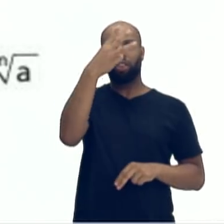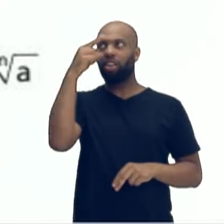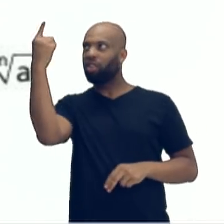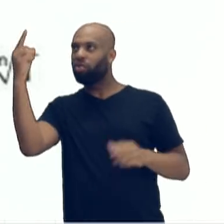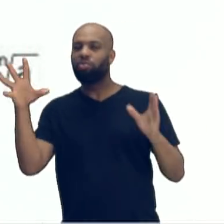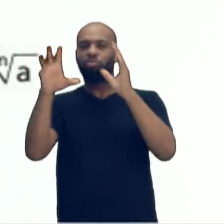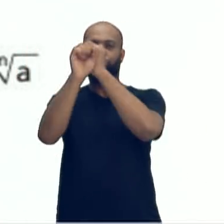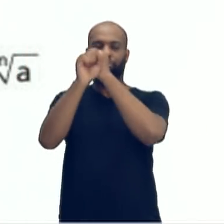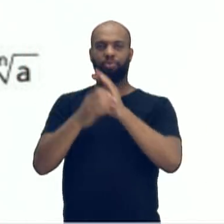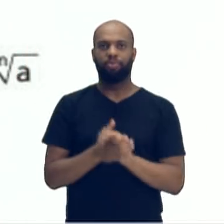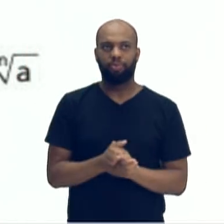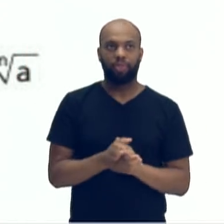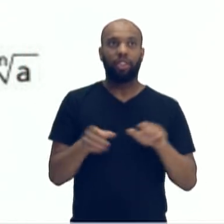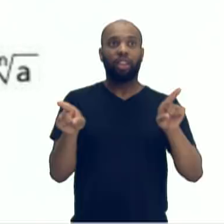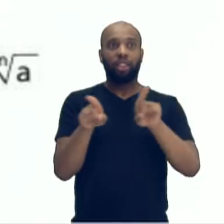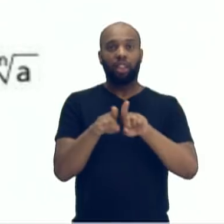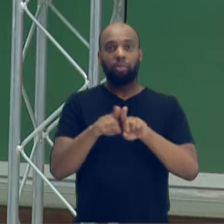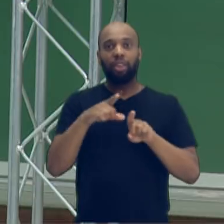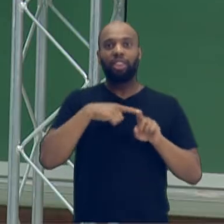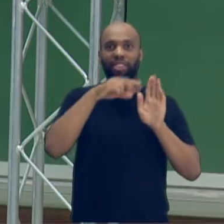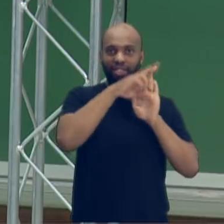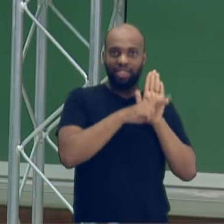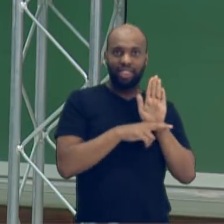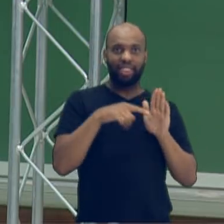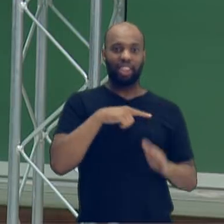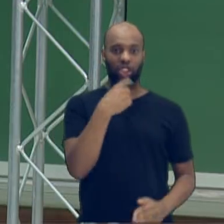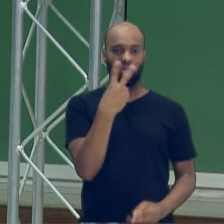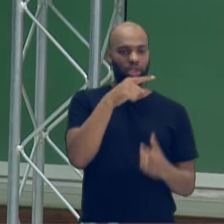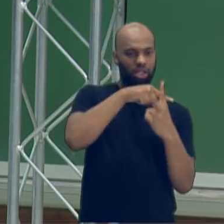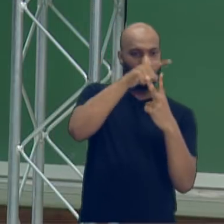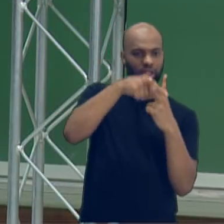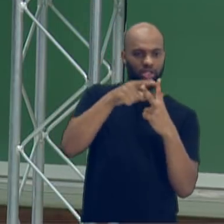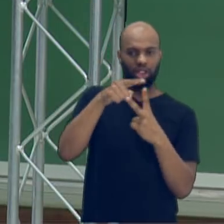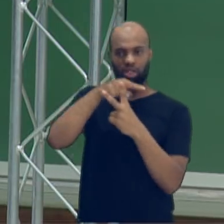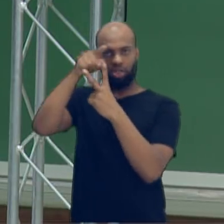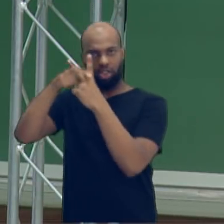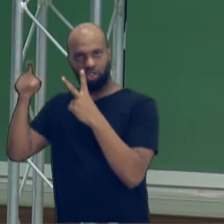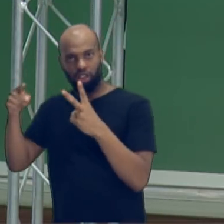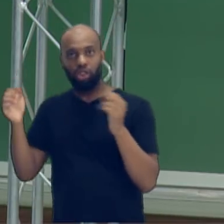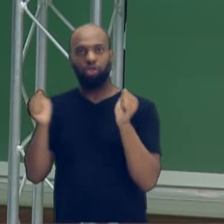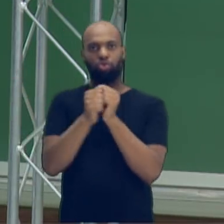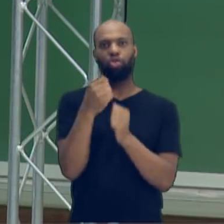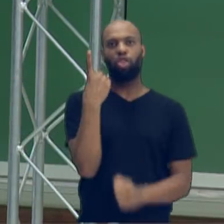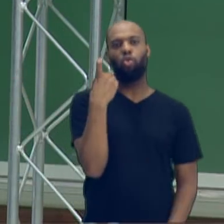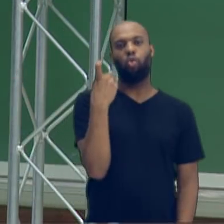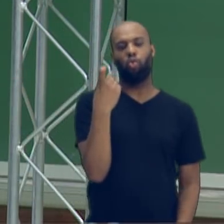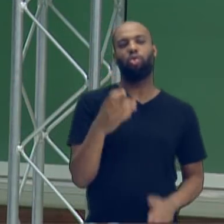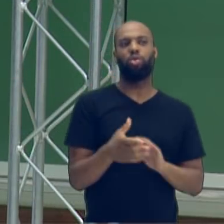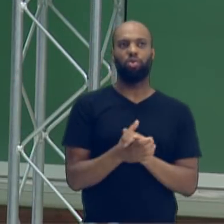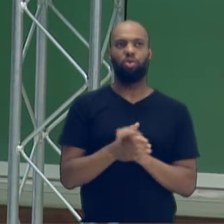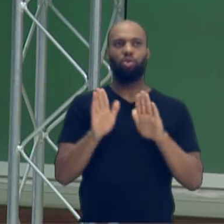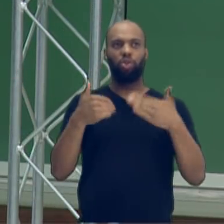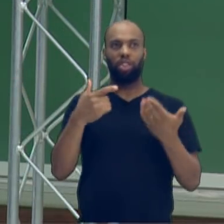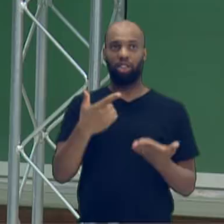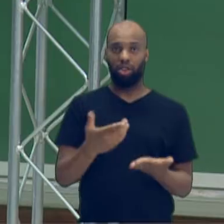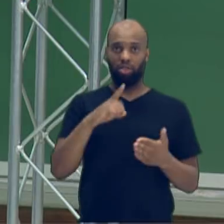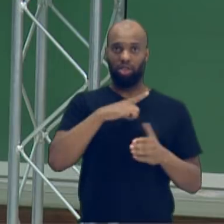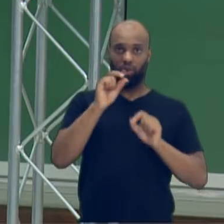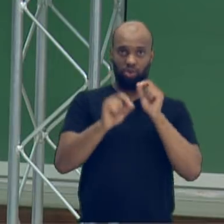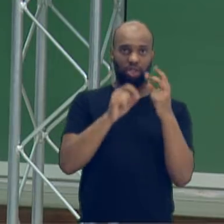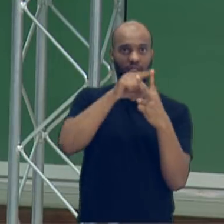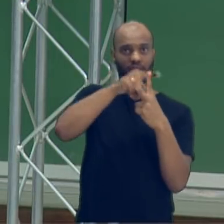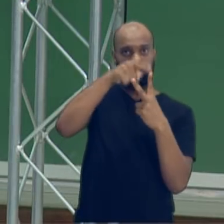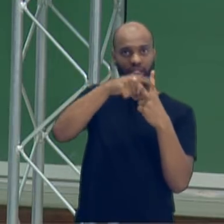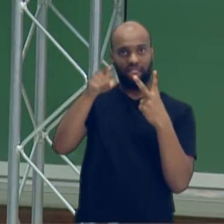possibilita unir dois radicais num único radical. Então nós temos aqui raiz quinta da raiz cúbica de x